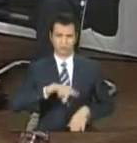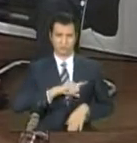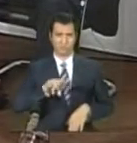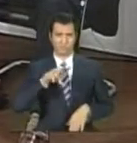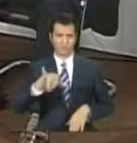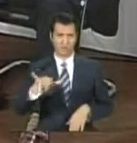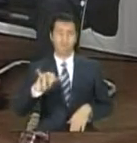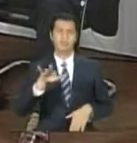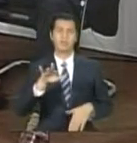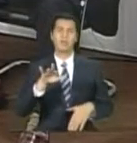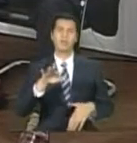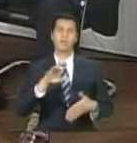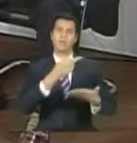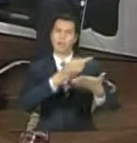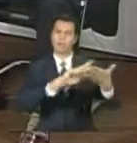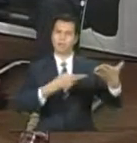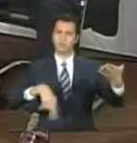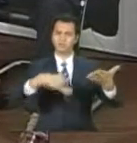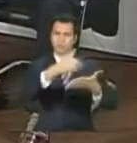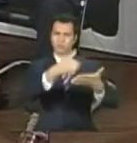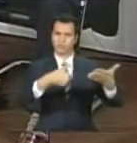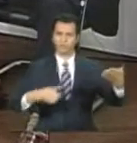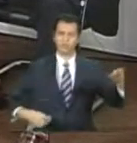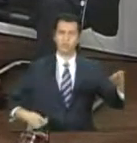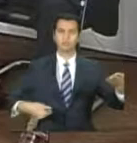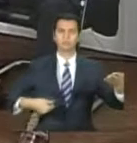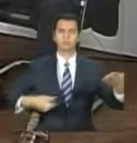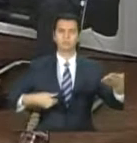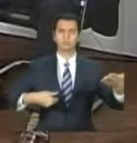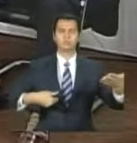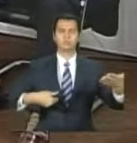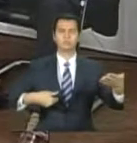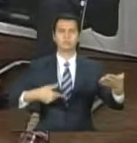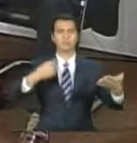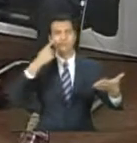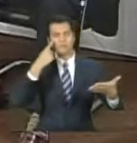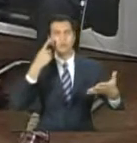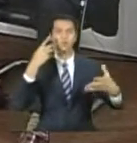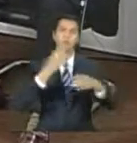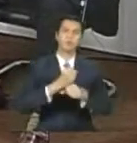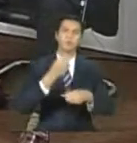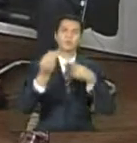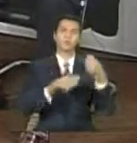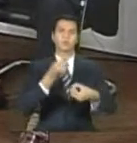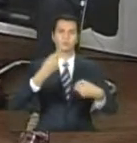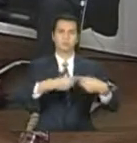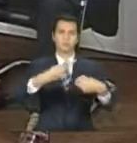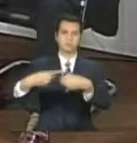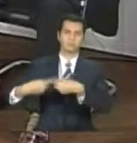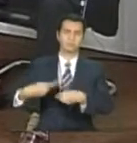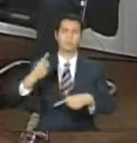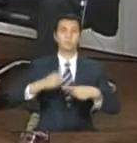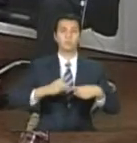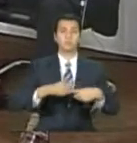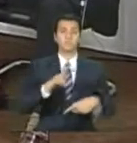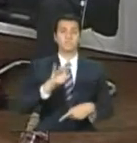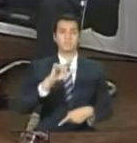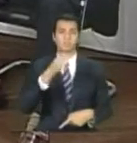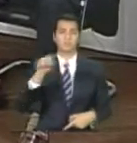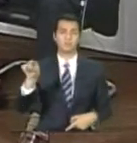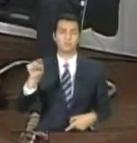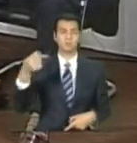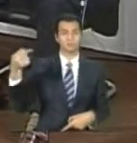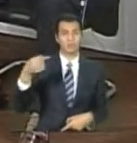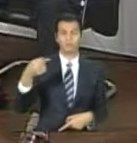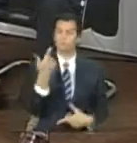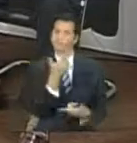relatórios parciais para acompanhar os resultados da atualização do município, já que a versão 7 ainda não tem muitos